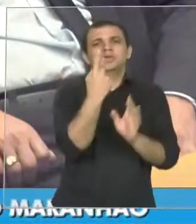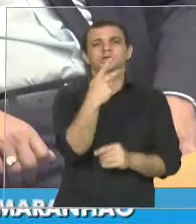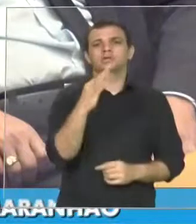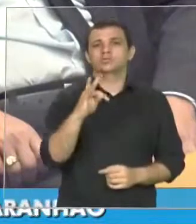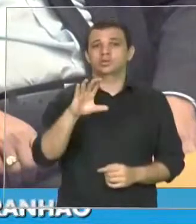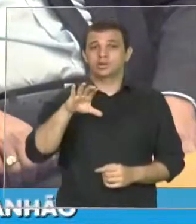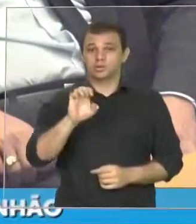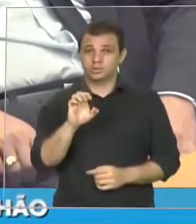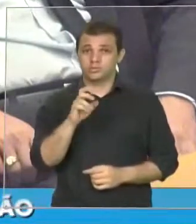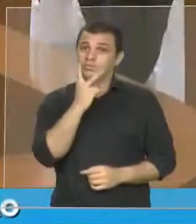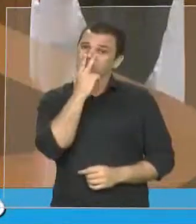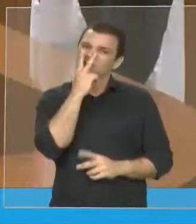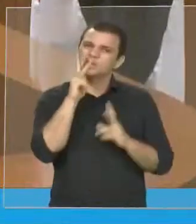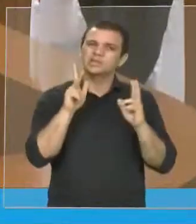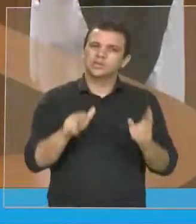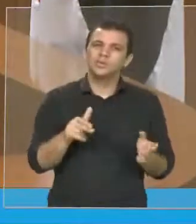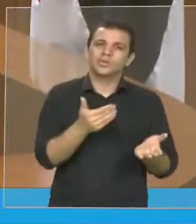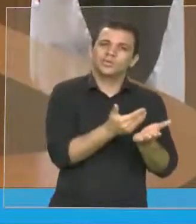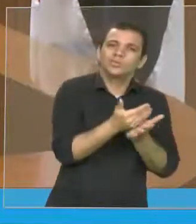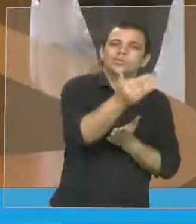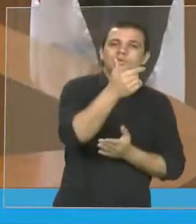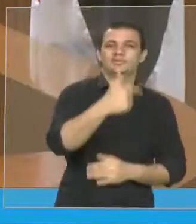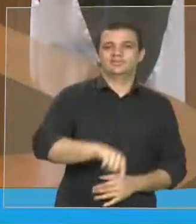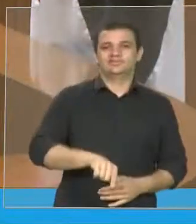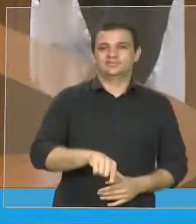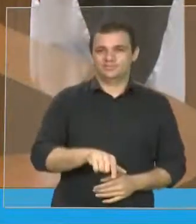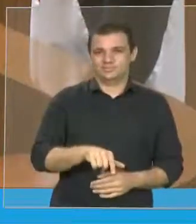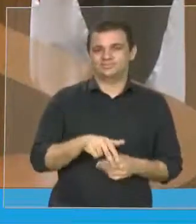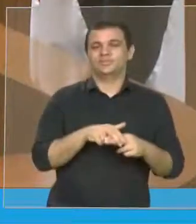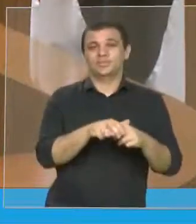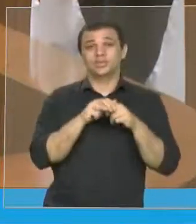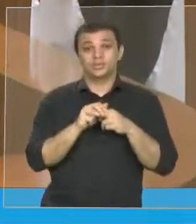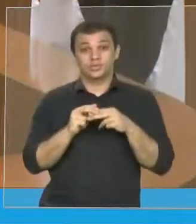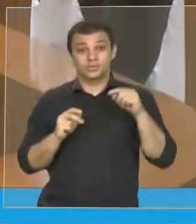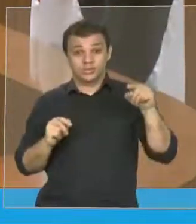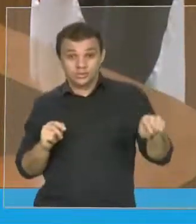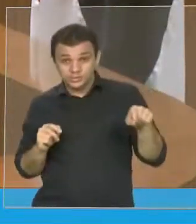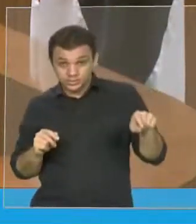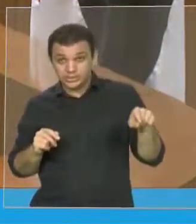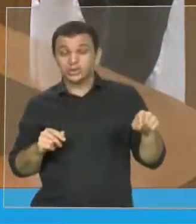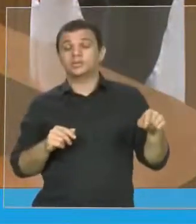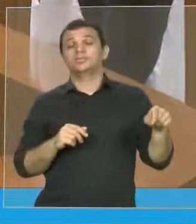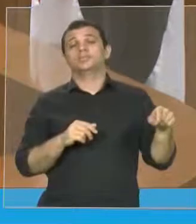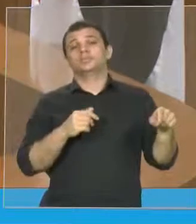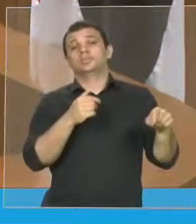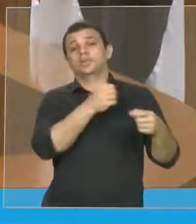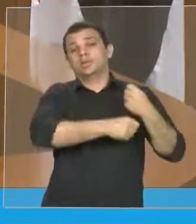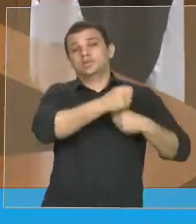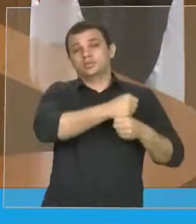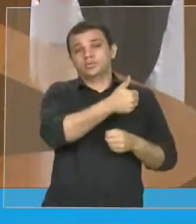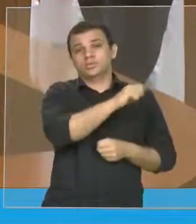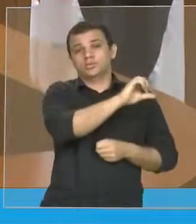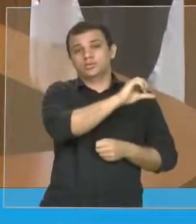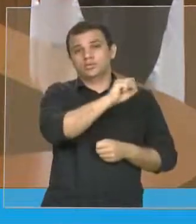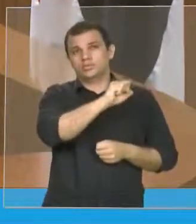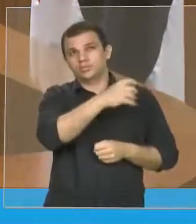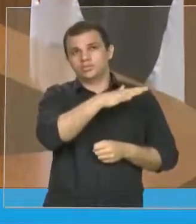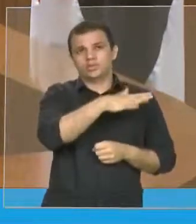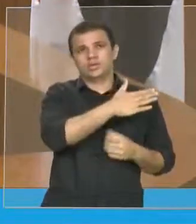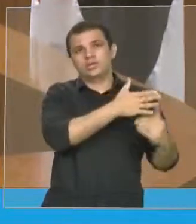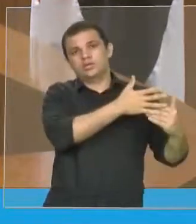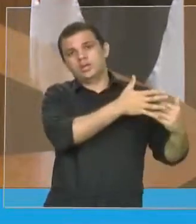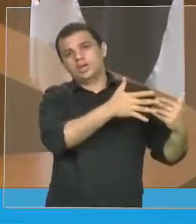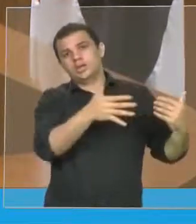uma refundação do Tribunal. E de lá para cá, em seguida, houve um outro concurso, menor do